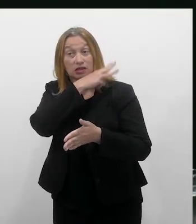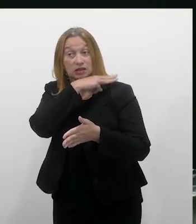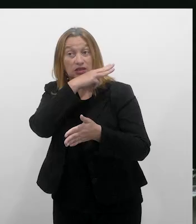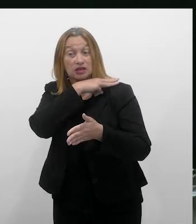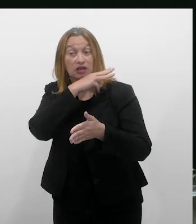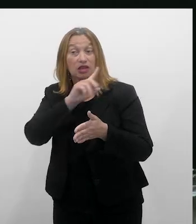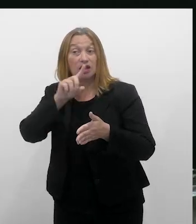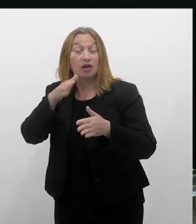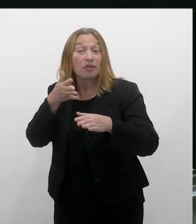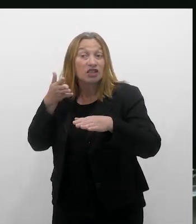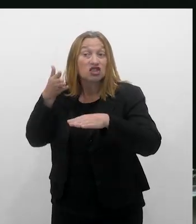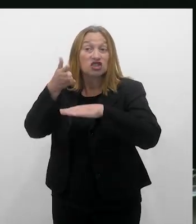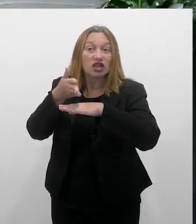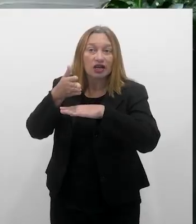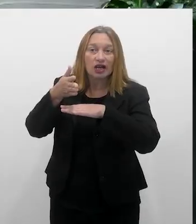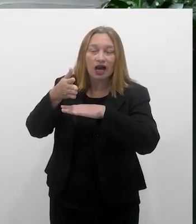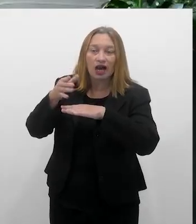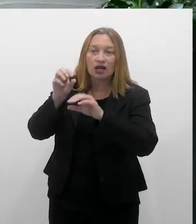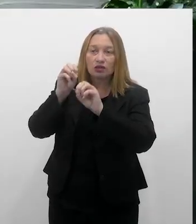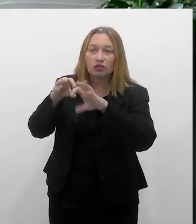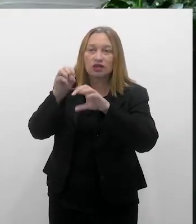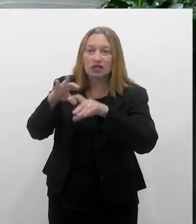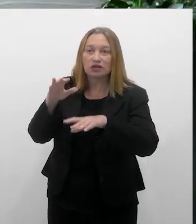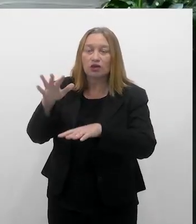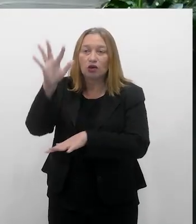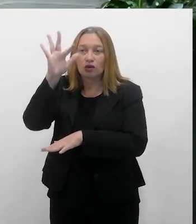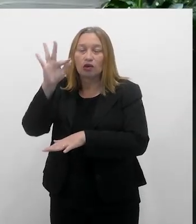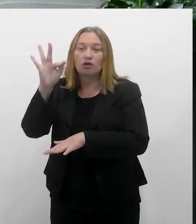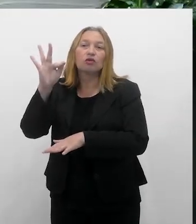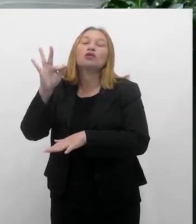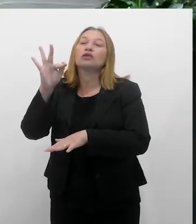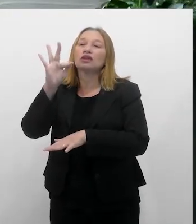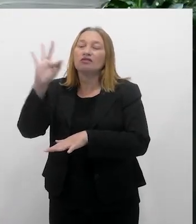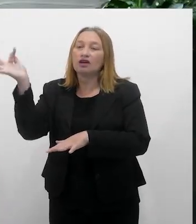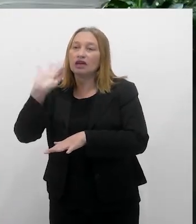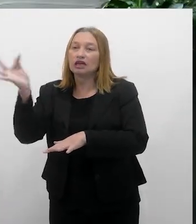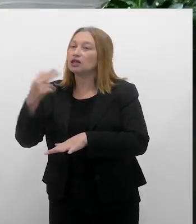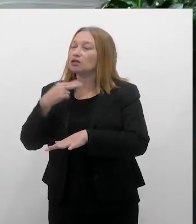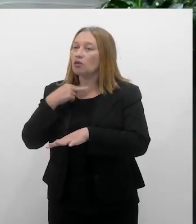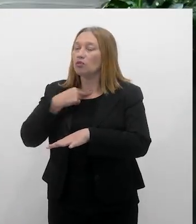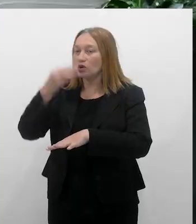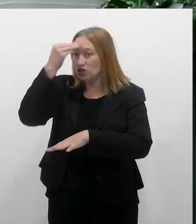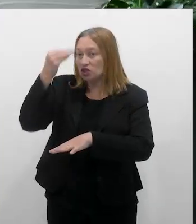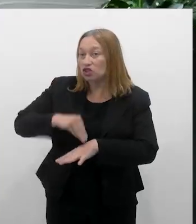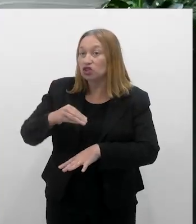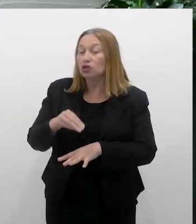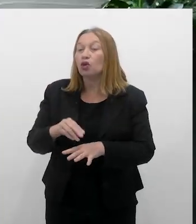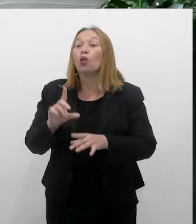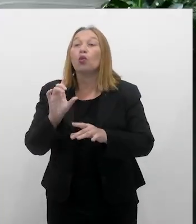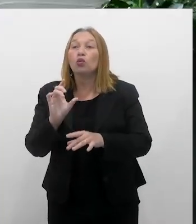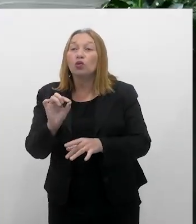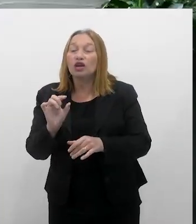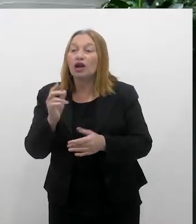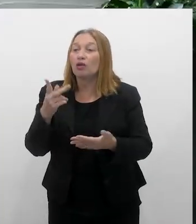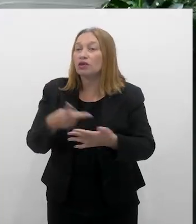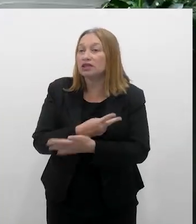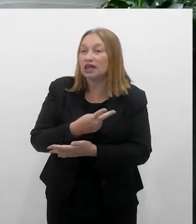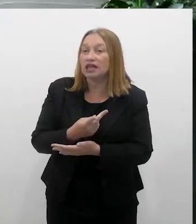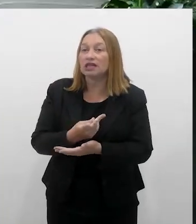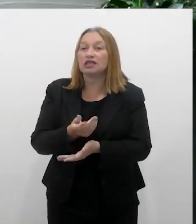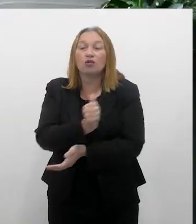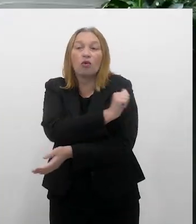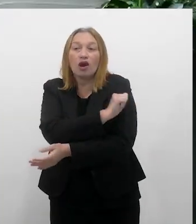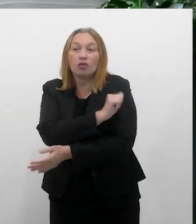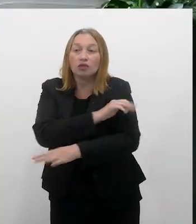é lá no ensino superior. Sim. Vocês não podem desistir aqui. Né? O que faz uma população mais leitora, o